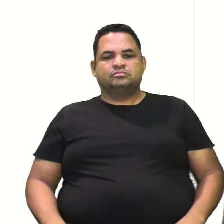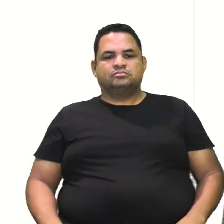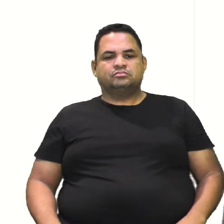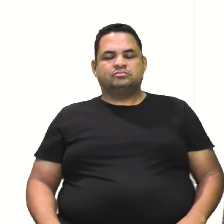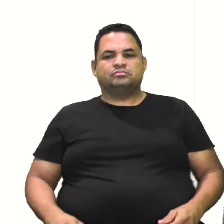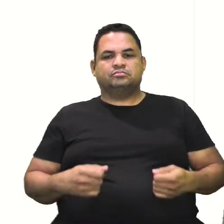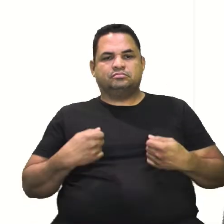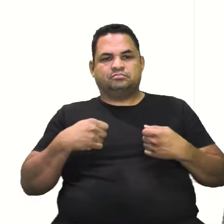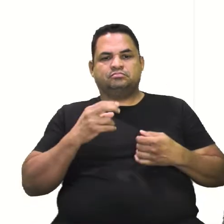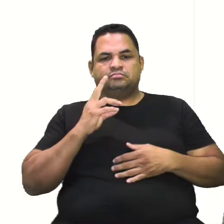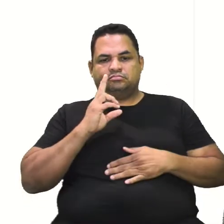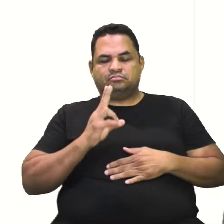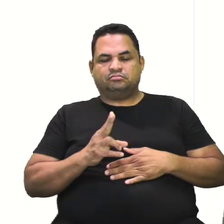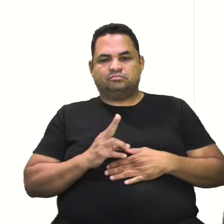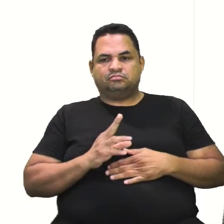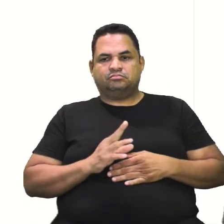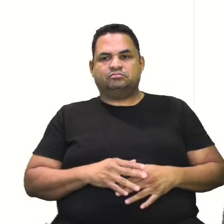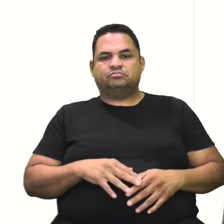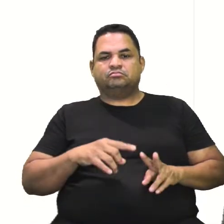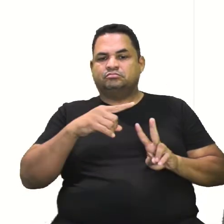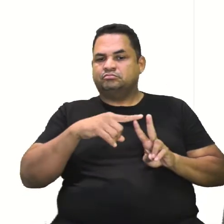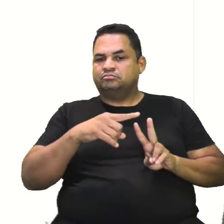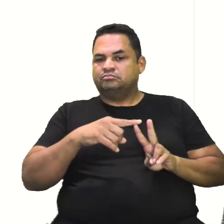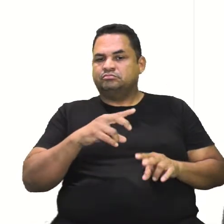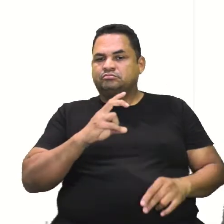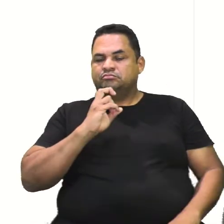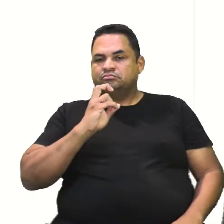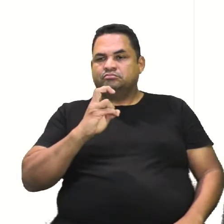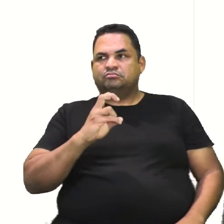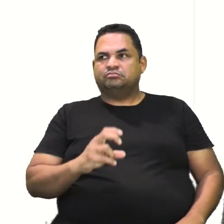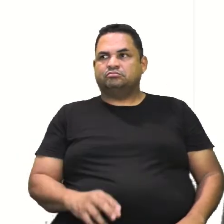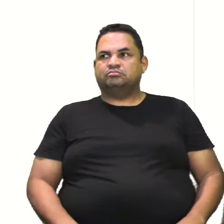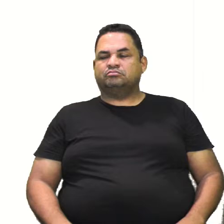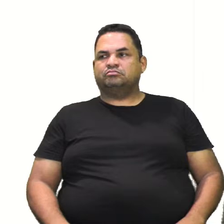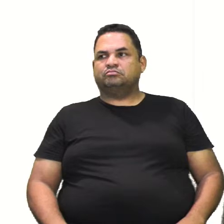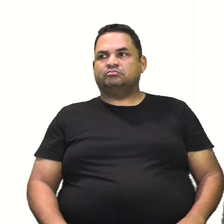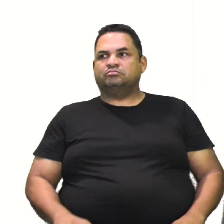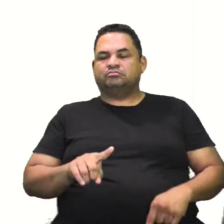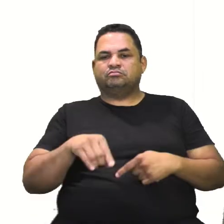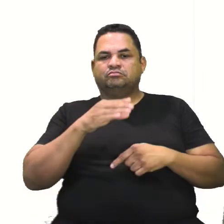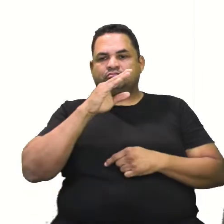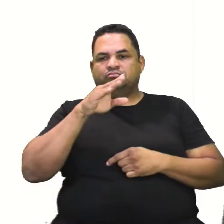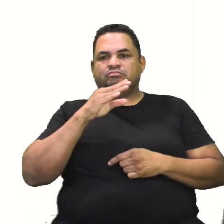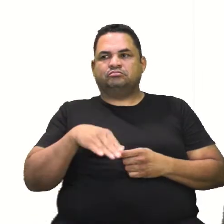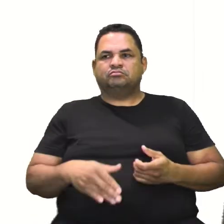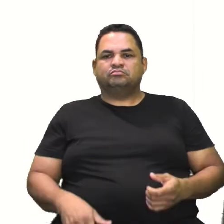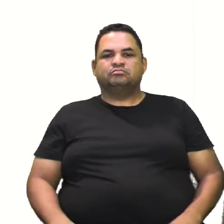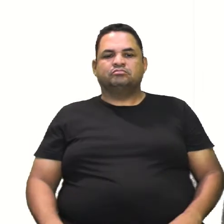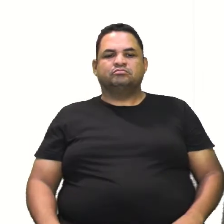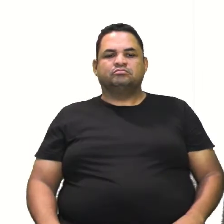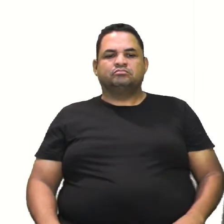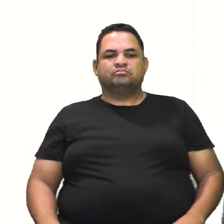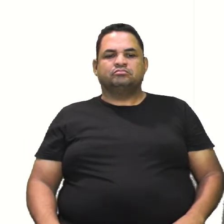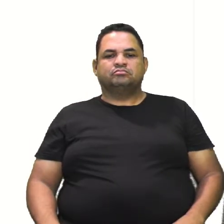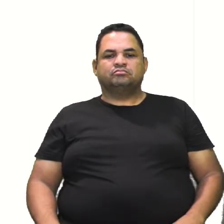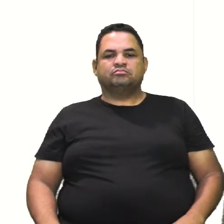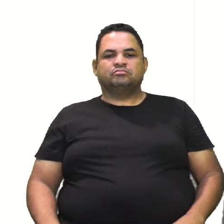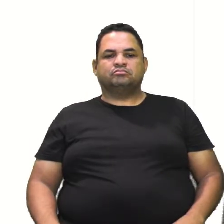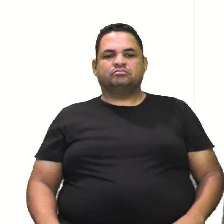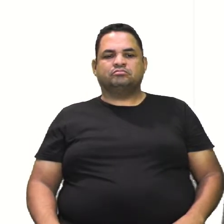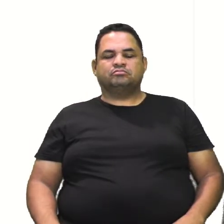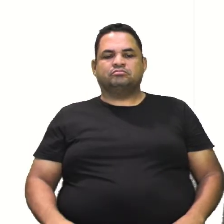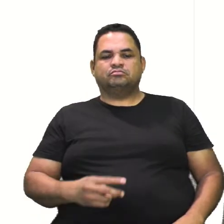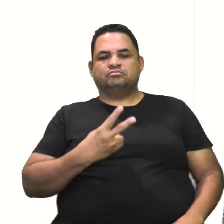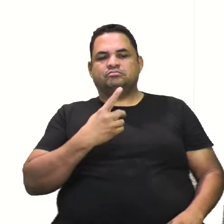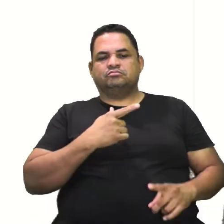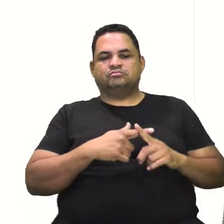ser igual. Tem que dar raiz de 5 aí, né? Pra gente... Você pode simplificar para você chegar na raiz de 5, né? Vamos lá. Módulo